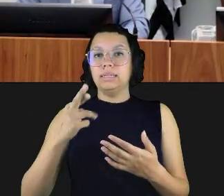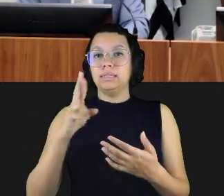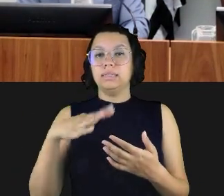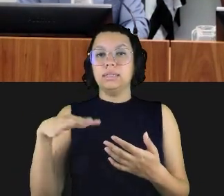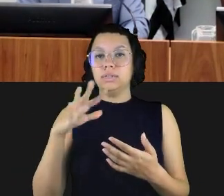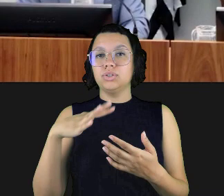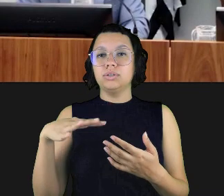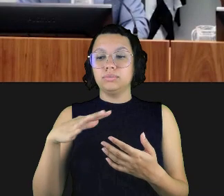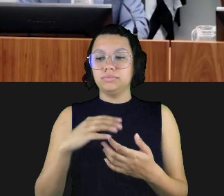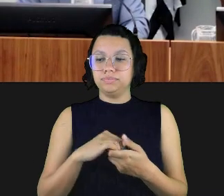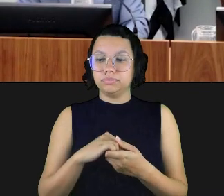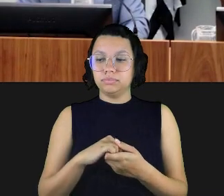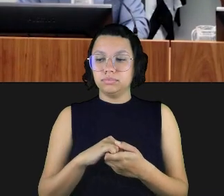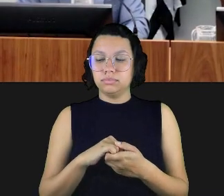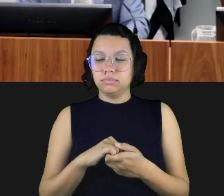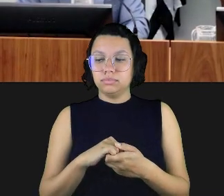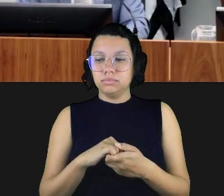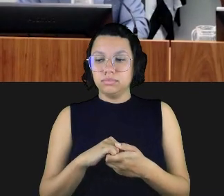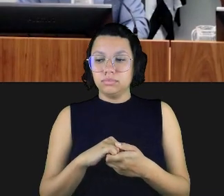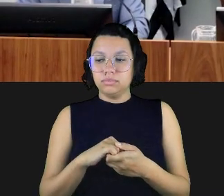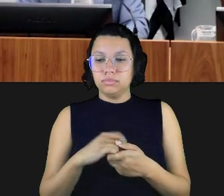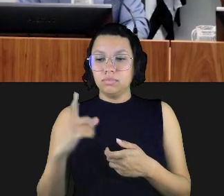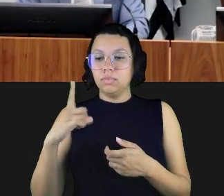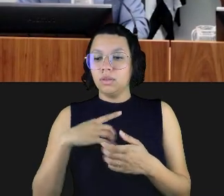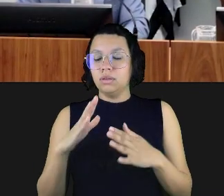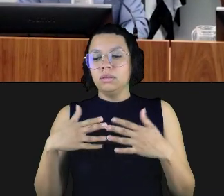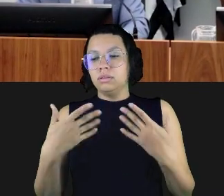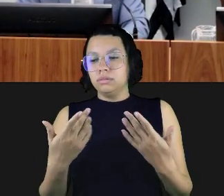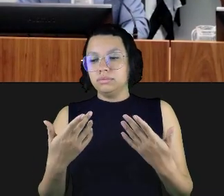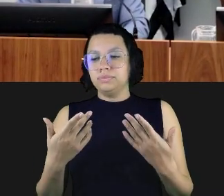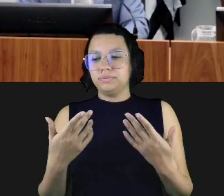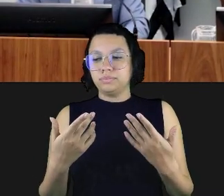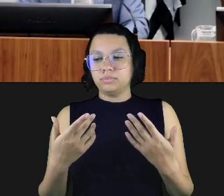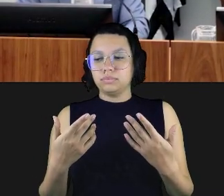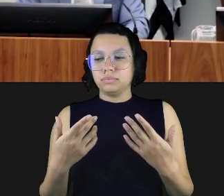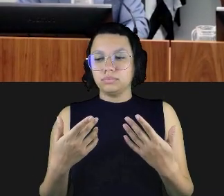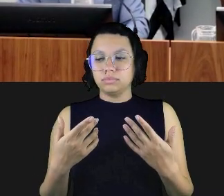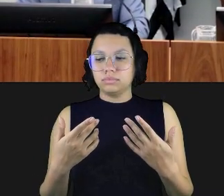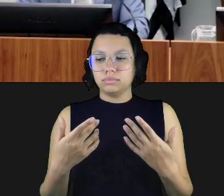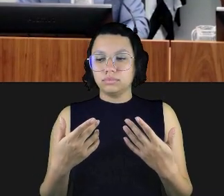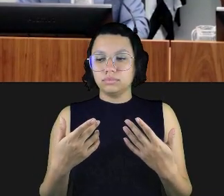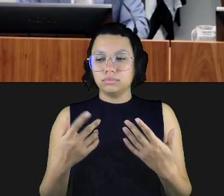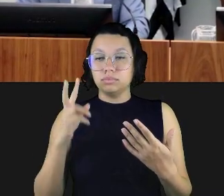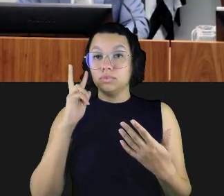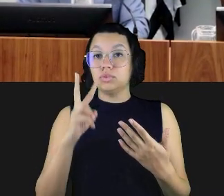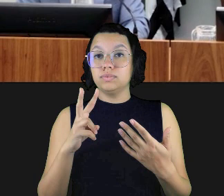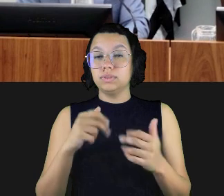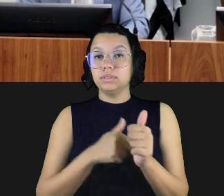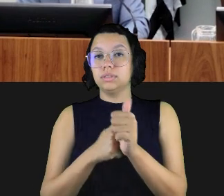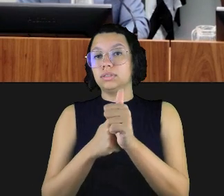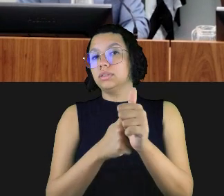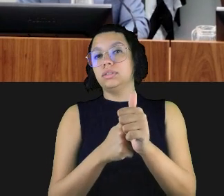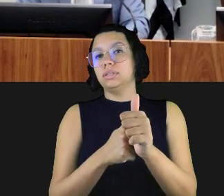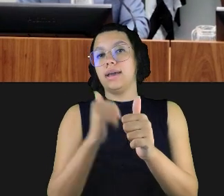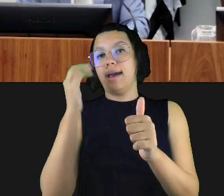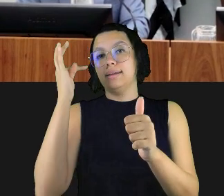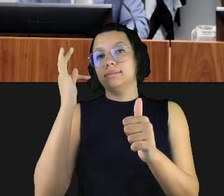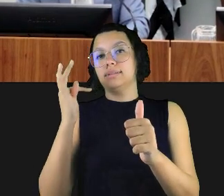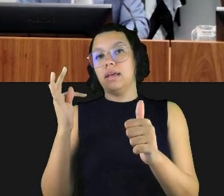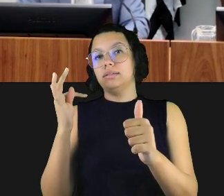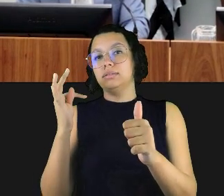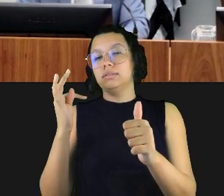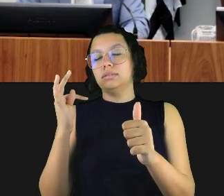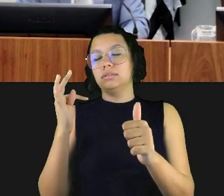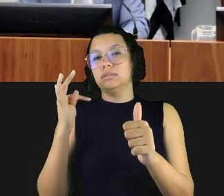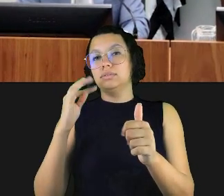temos então que, pelo visto, seguir, né, a tese fixada no IRDR. E a minha dúvida